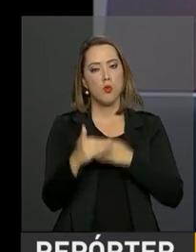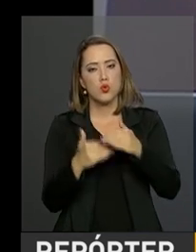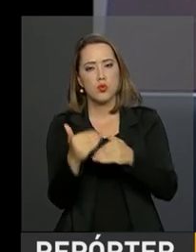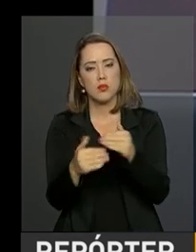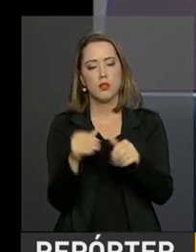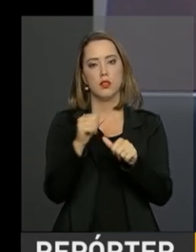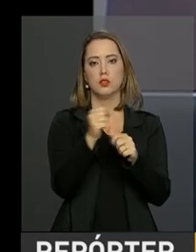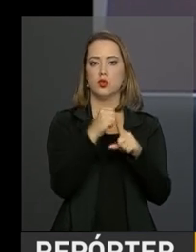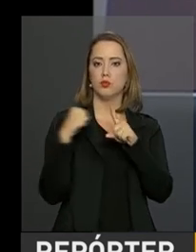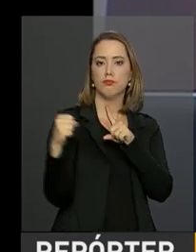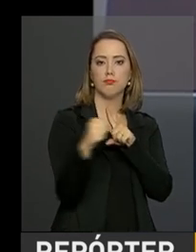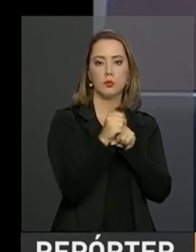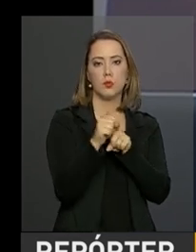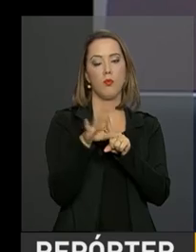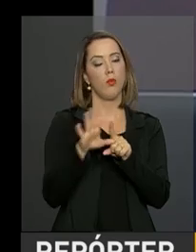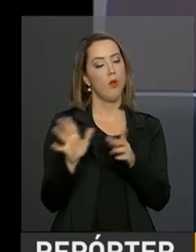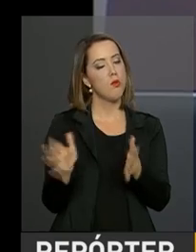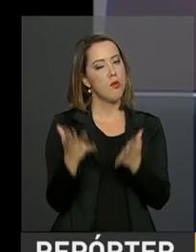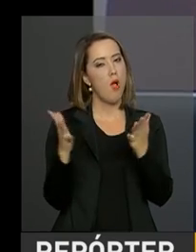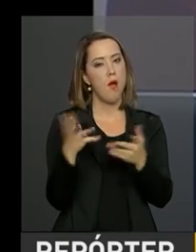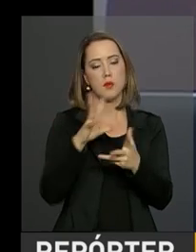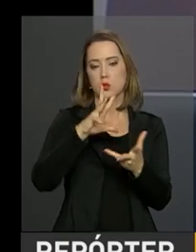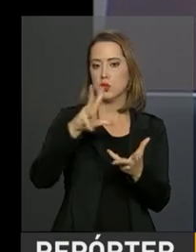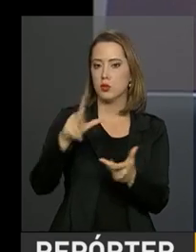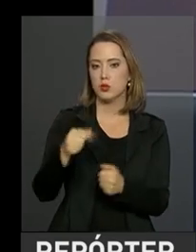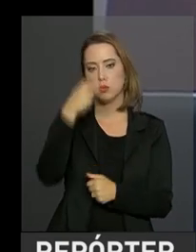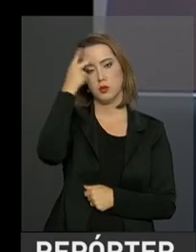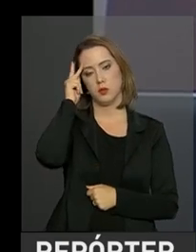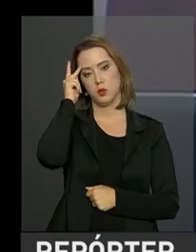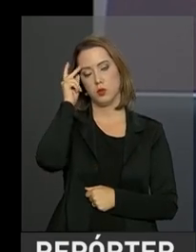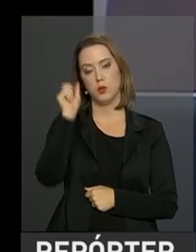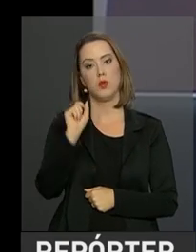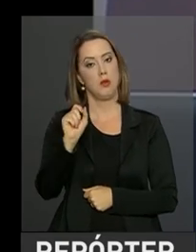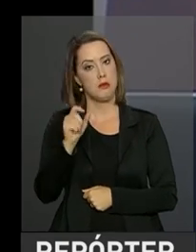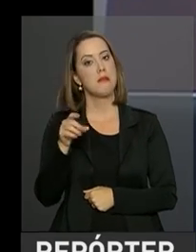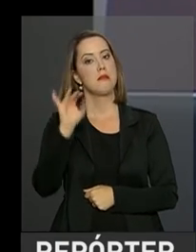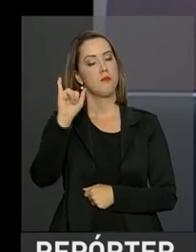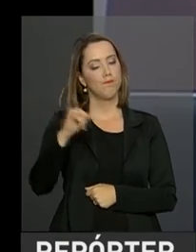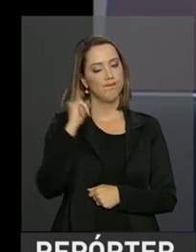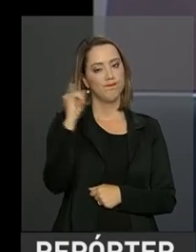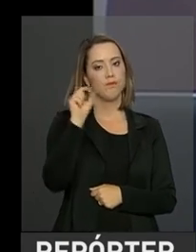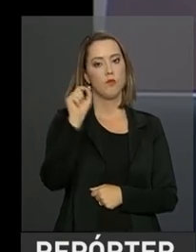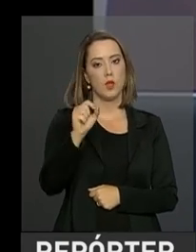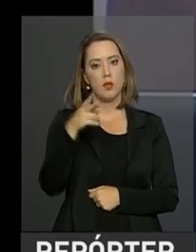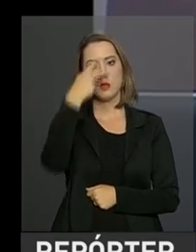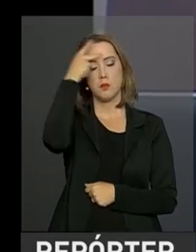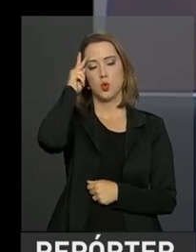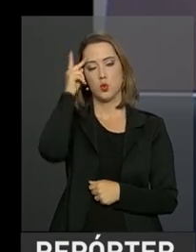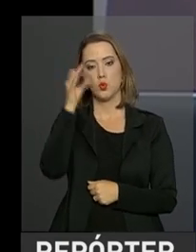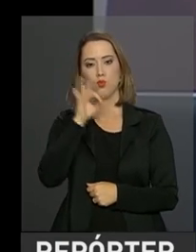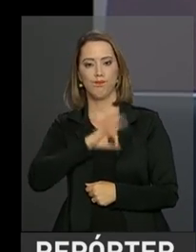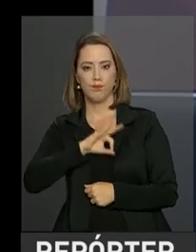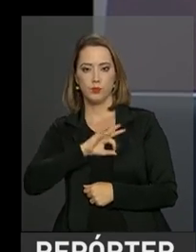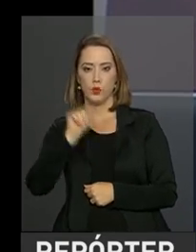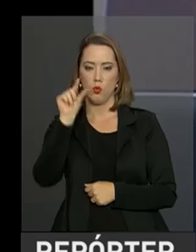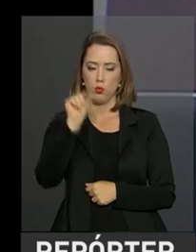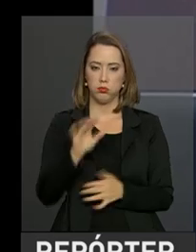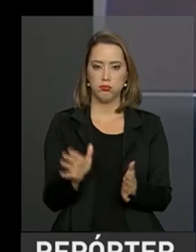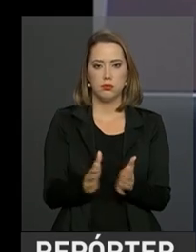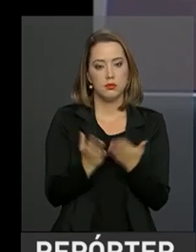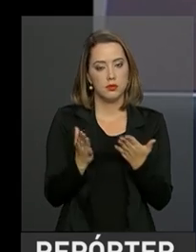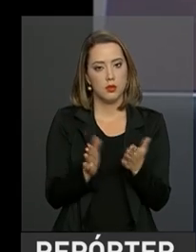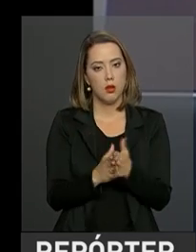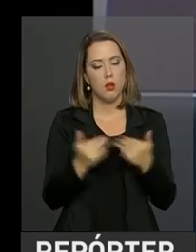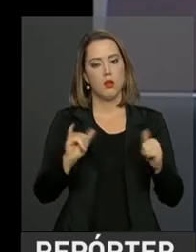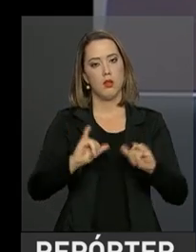como benefício para todas as camadas sociais especialmente aos asos menos favorecidas que